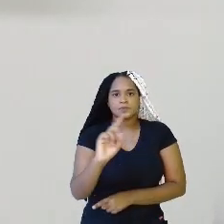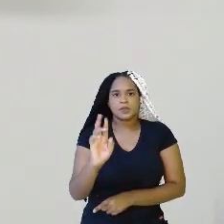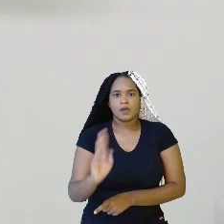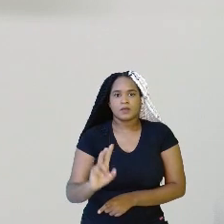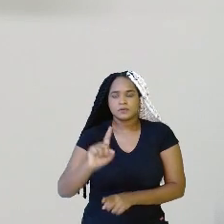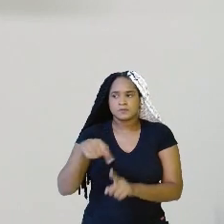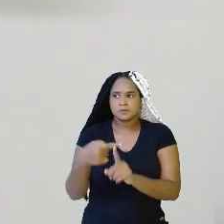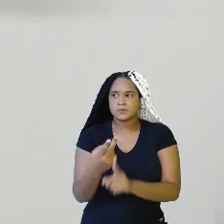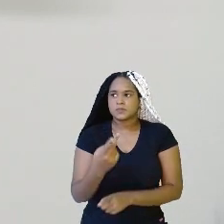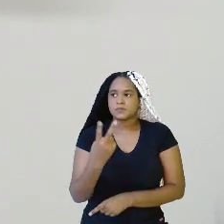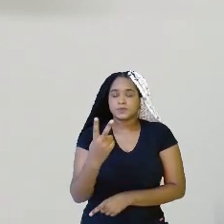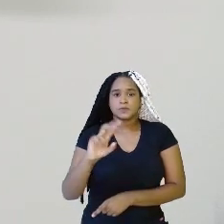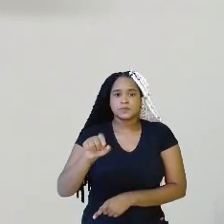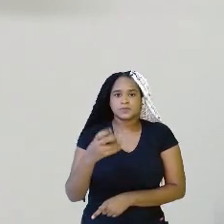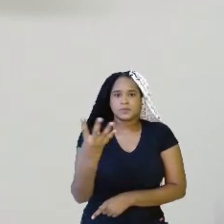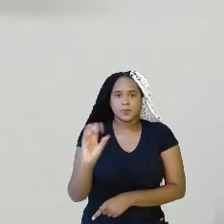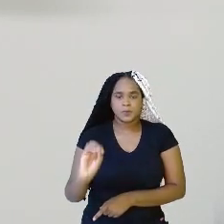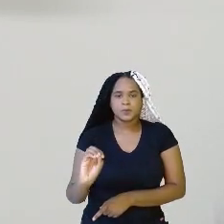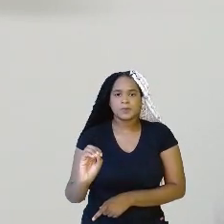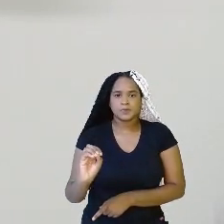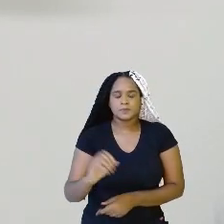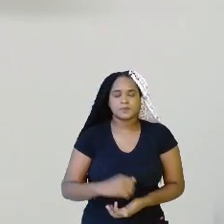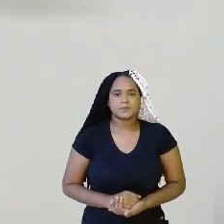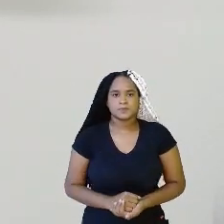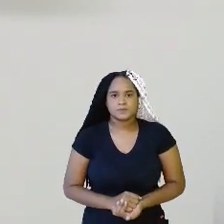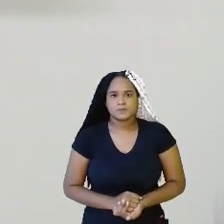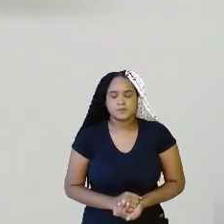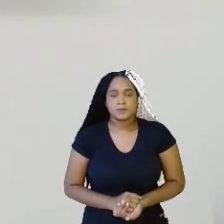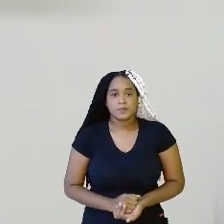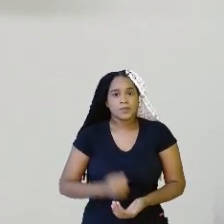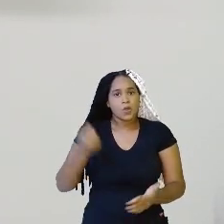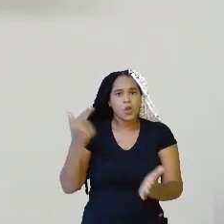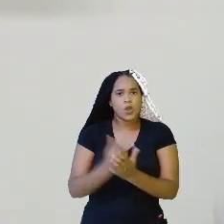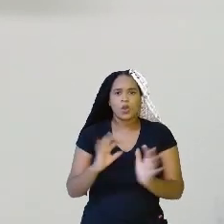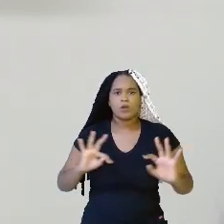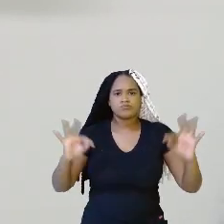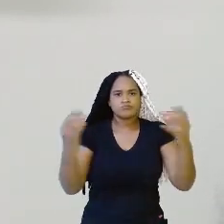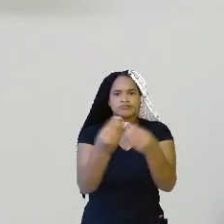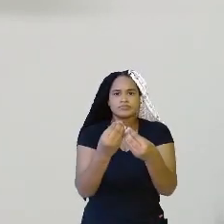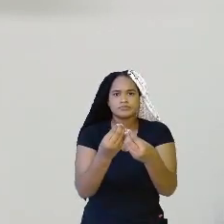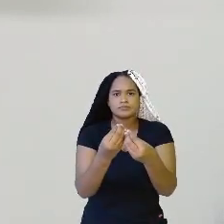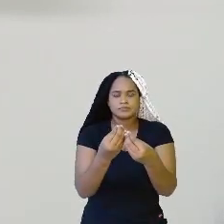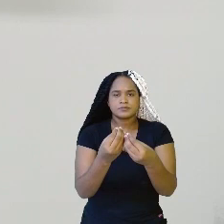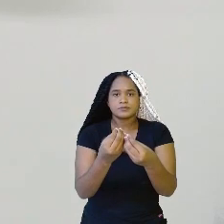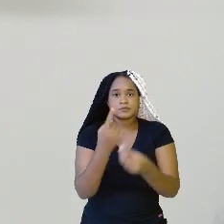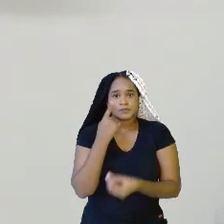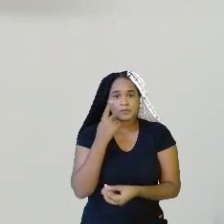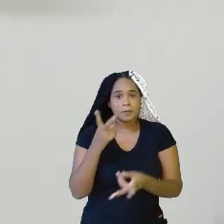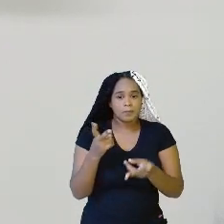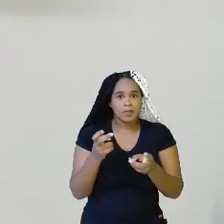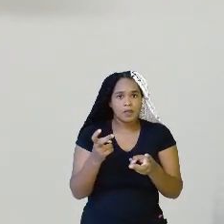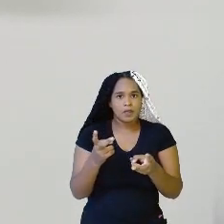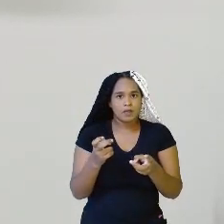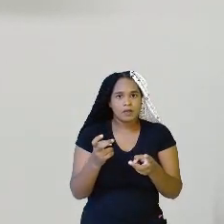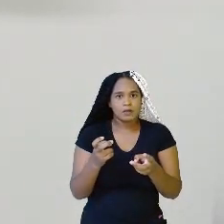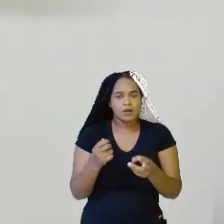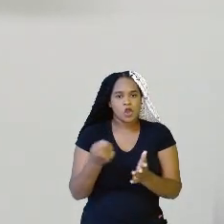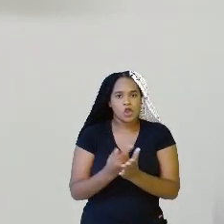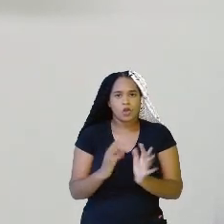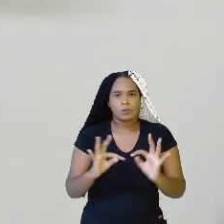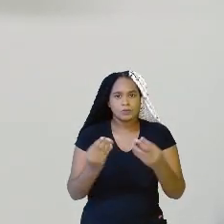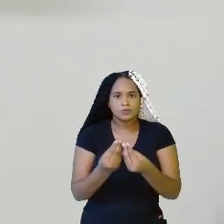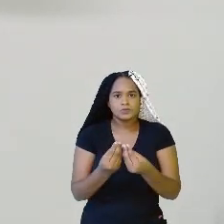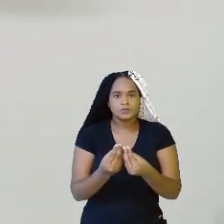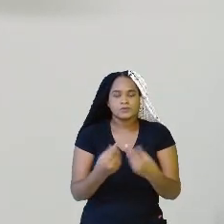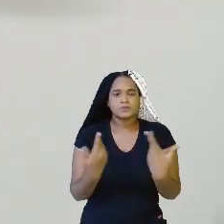R$2, mais R$ 2,40, que é o biscoitinho. Ele comprou tudo, ó. Percebe, quinto ano? Ele comprou tudo. Se